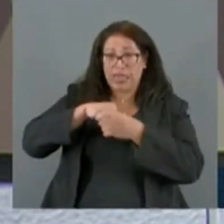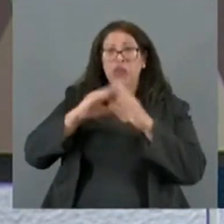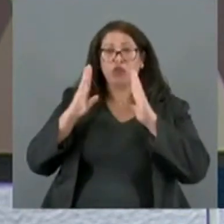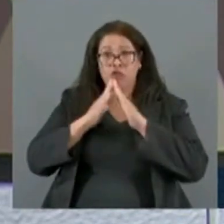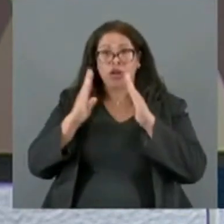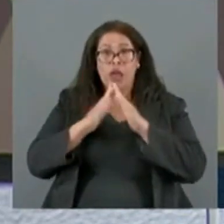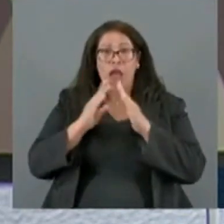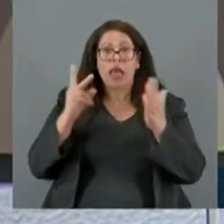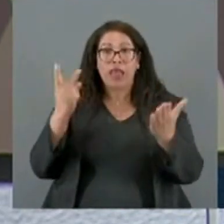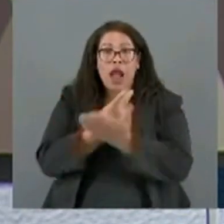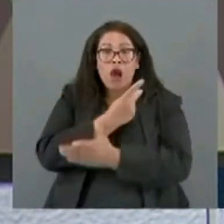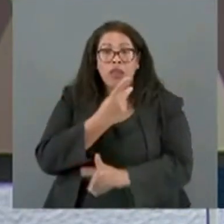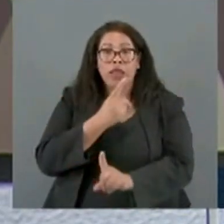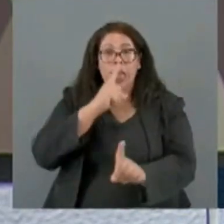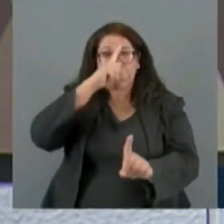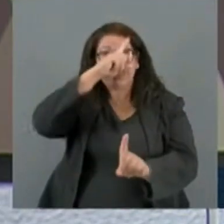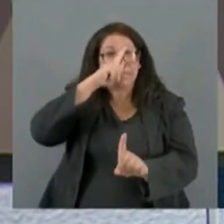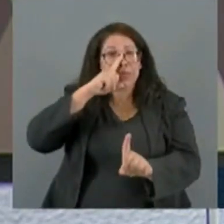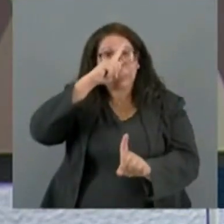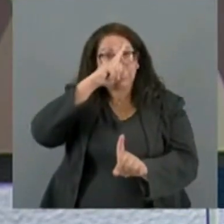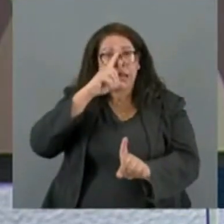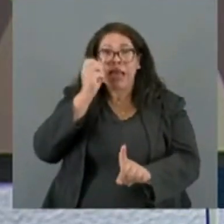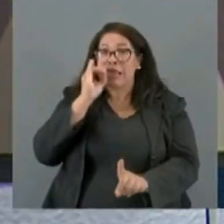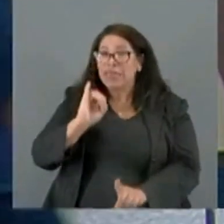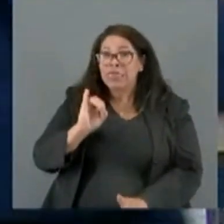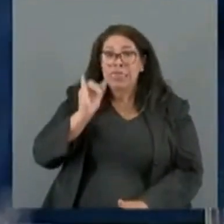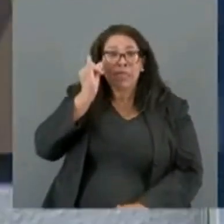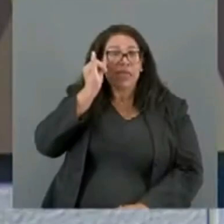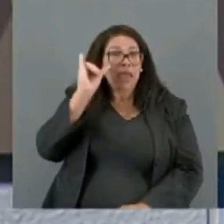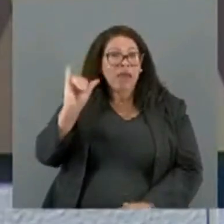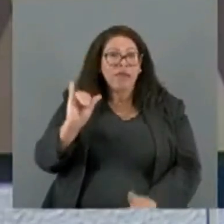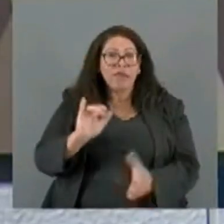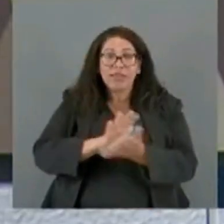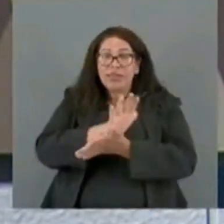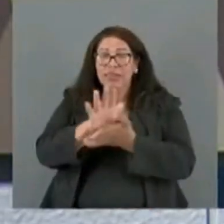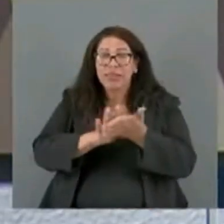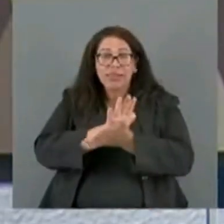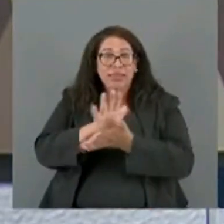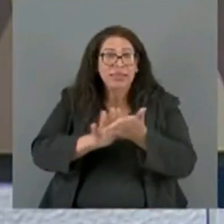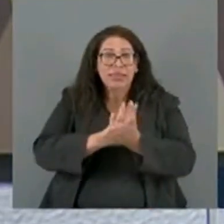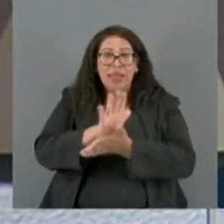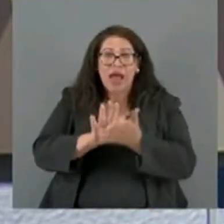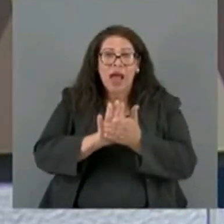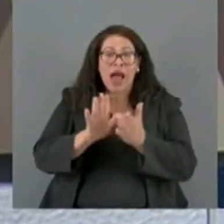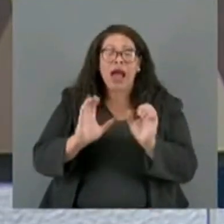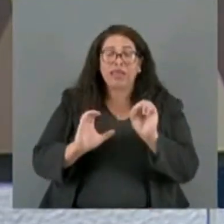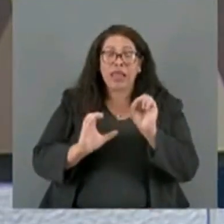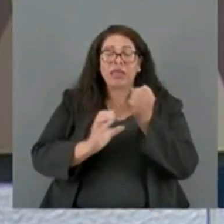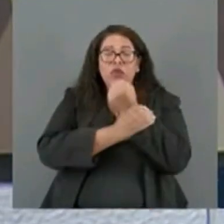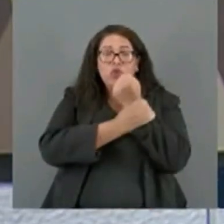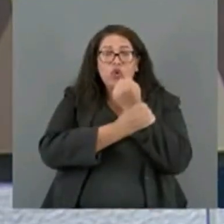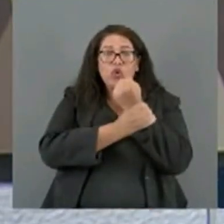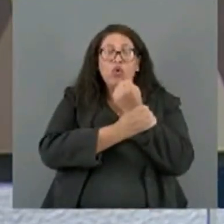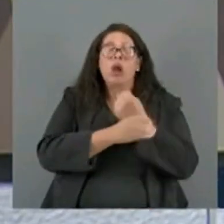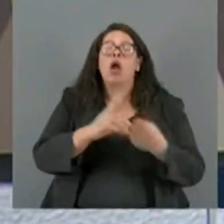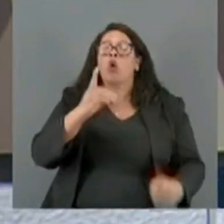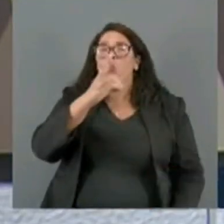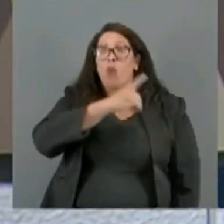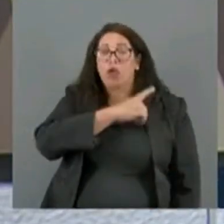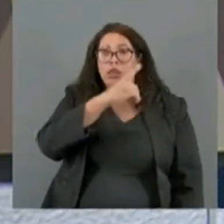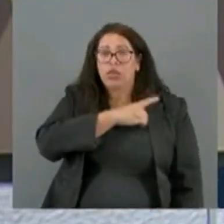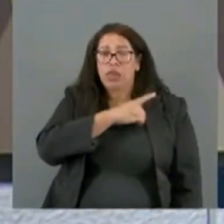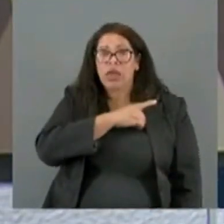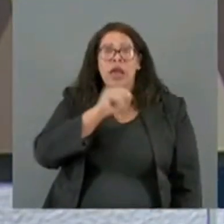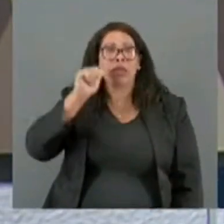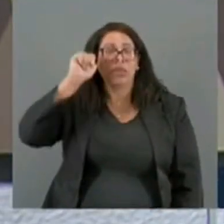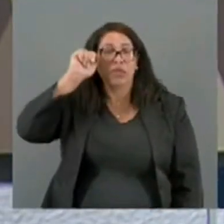doméstico, infelizmente essa ameaça, se não for cuidada com os órgãos de segurança capazes, uma delegacia especializada da